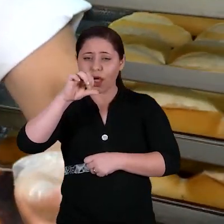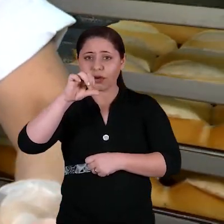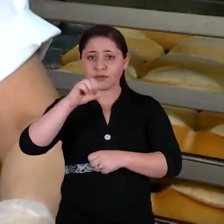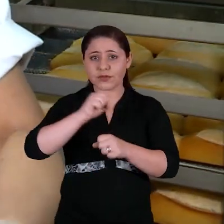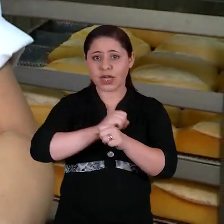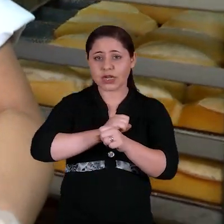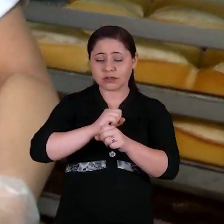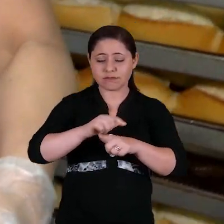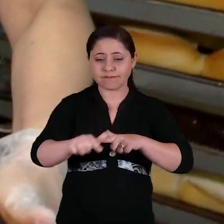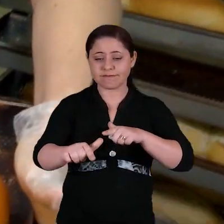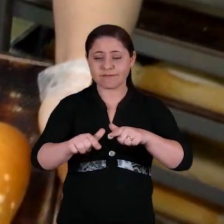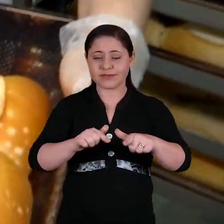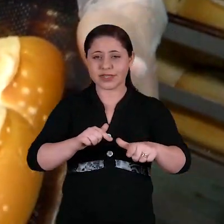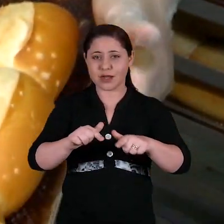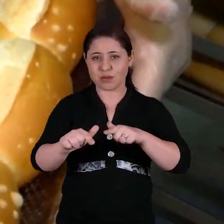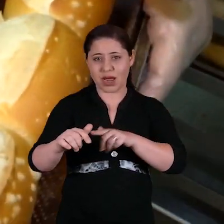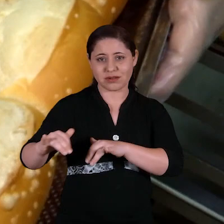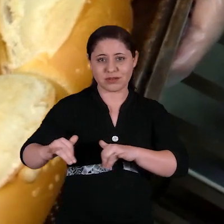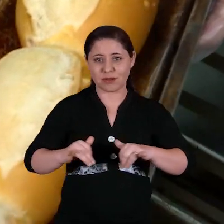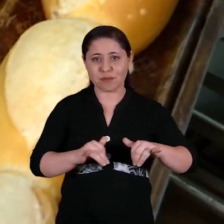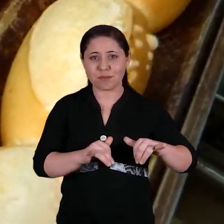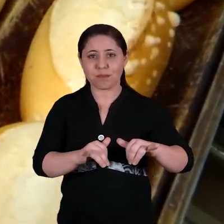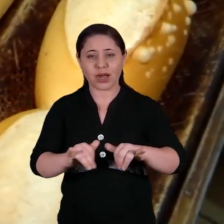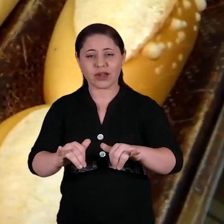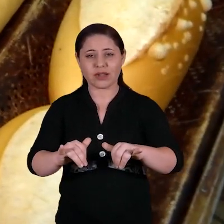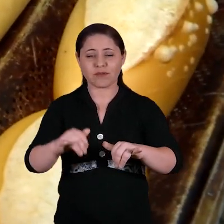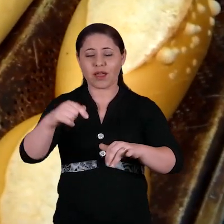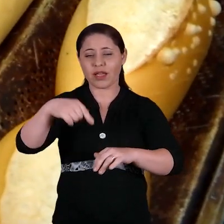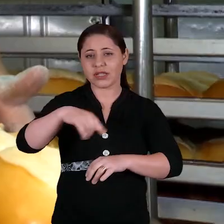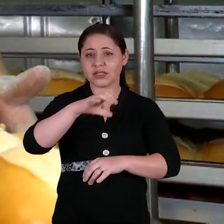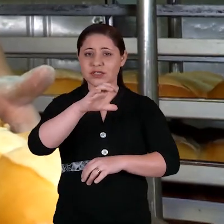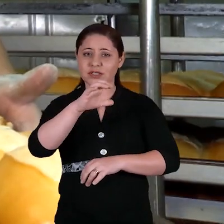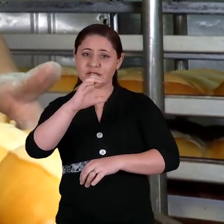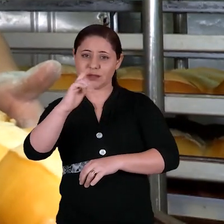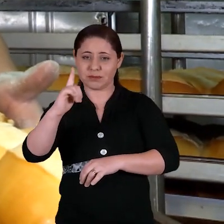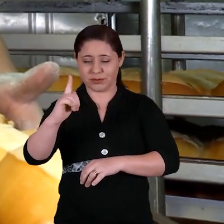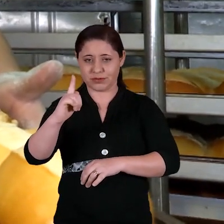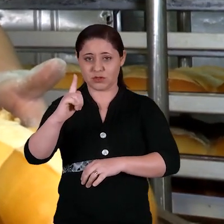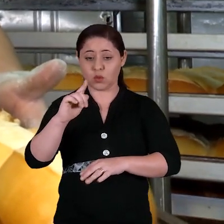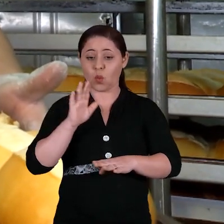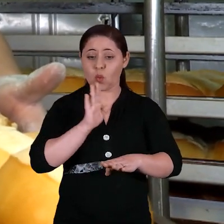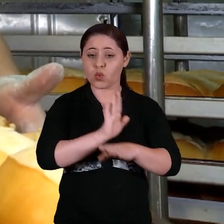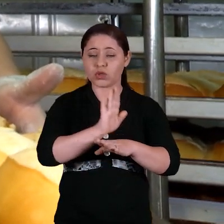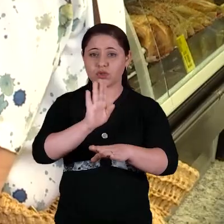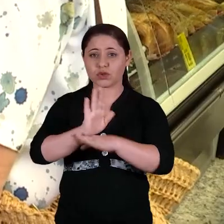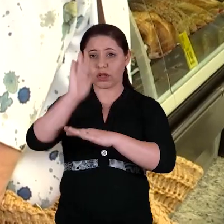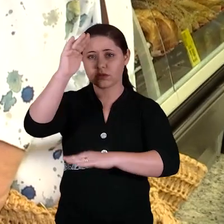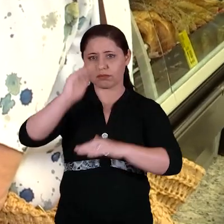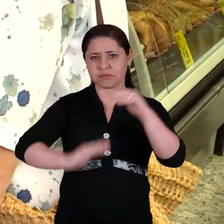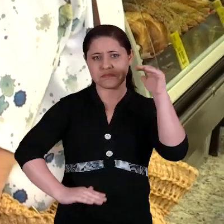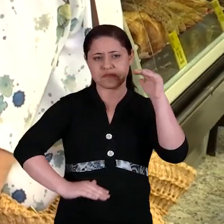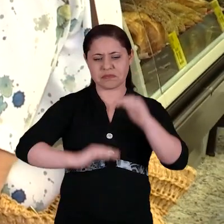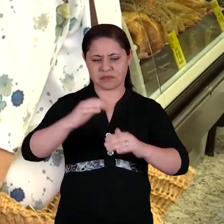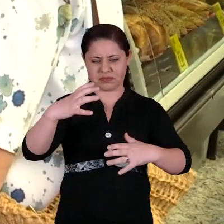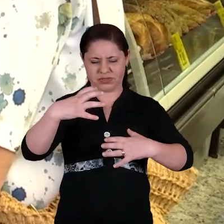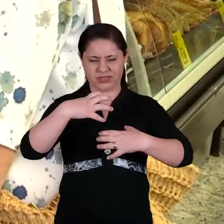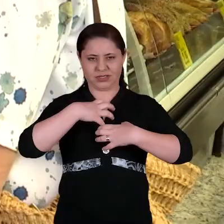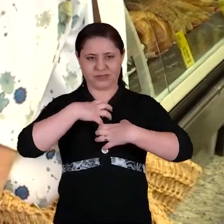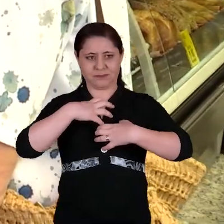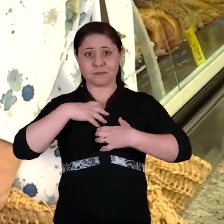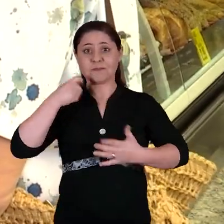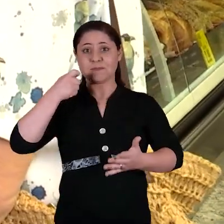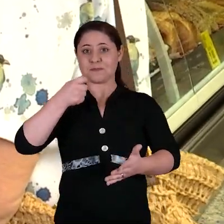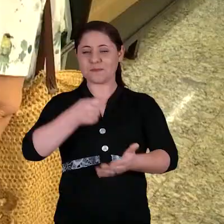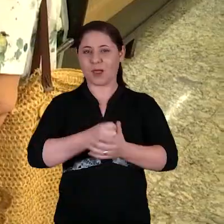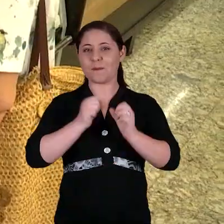de funcionários desta rede de supermercados de Campo Grande. Com a ajuda da profissão, ela se sente confiante por